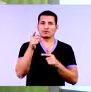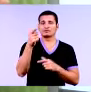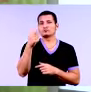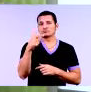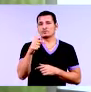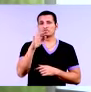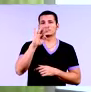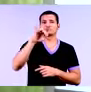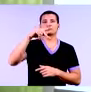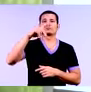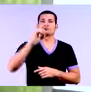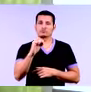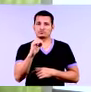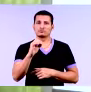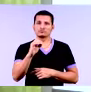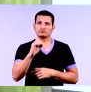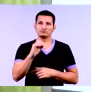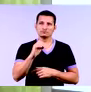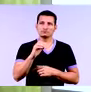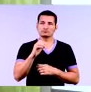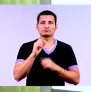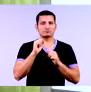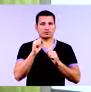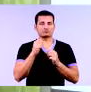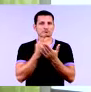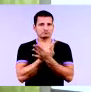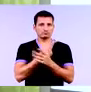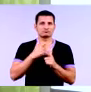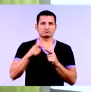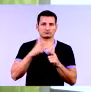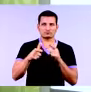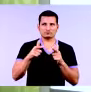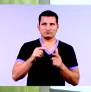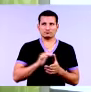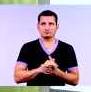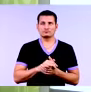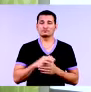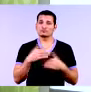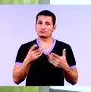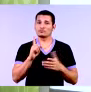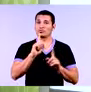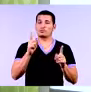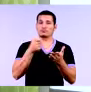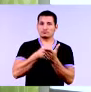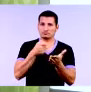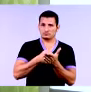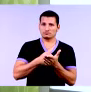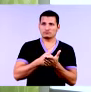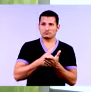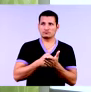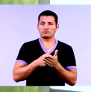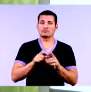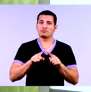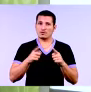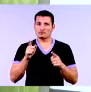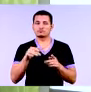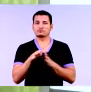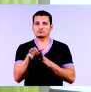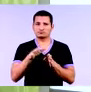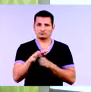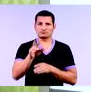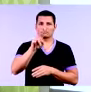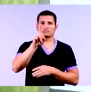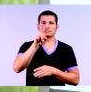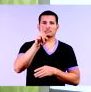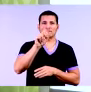um tipo, a tipagem dela pode ficar prejudicada. Como eu disse, não é obrigatório, mas é altamente recomendado que a